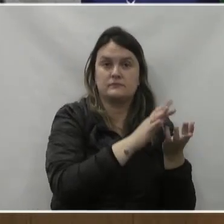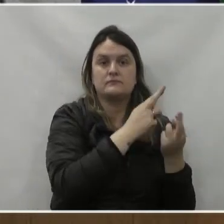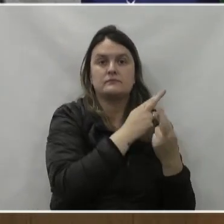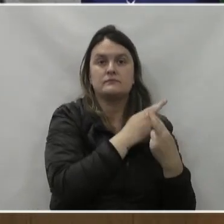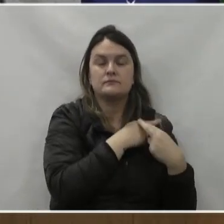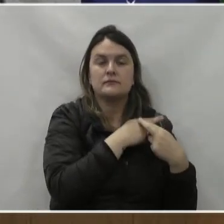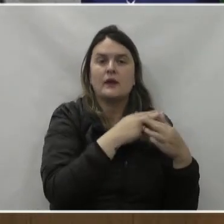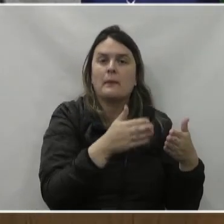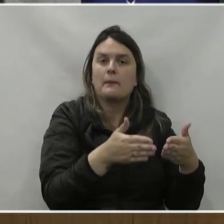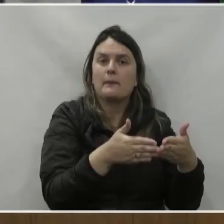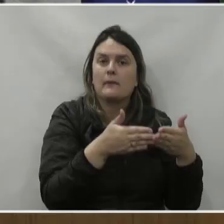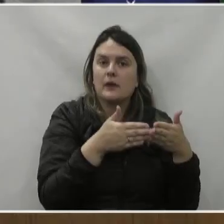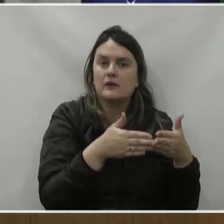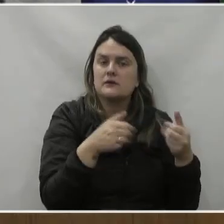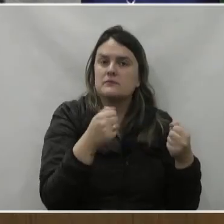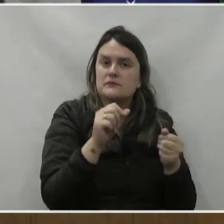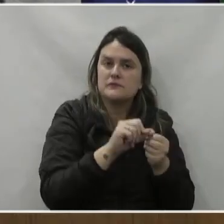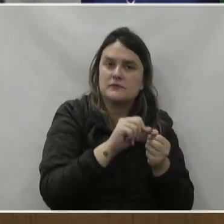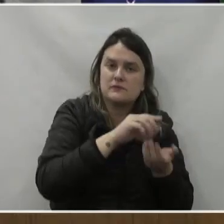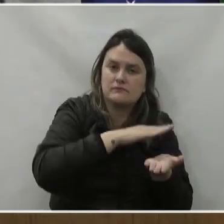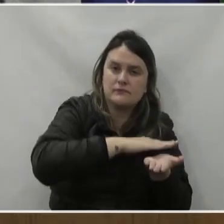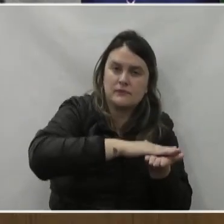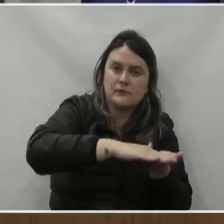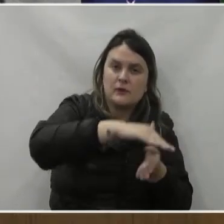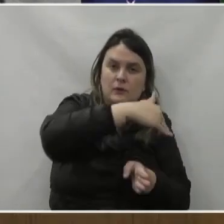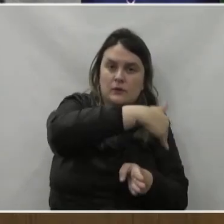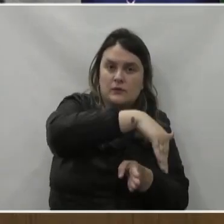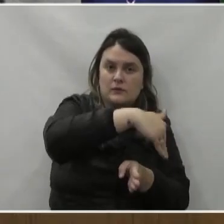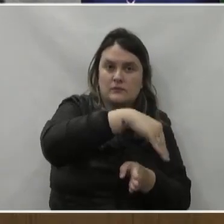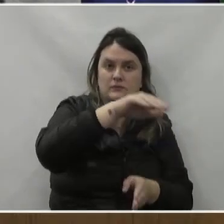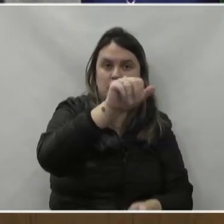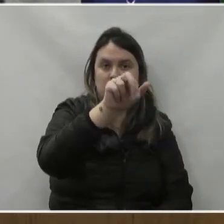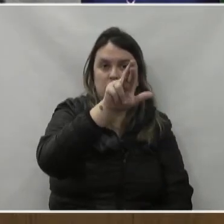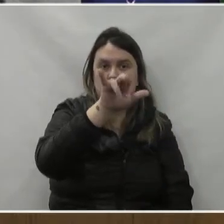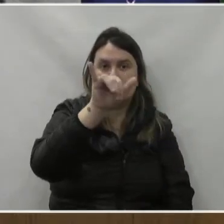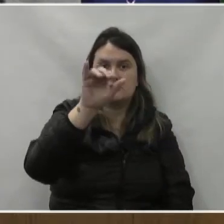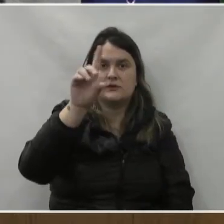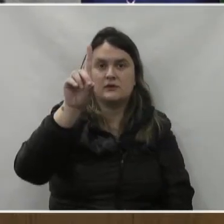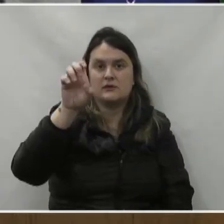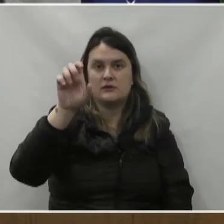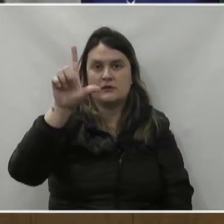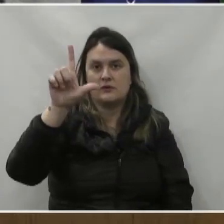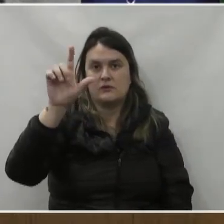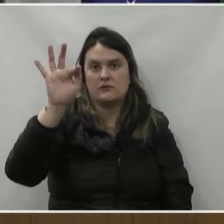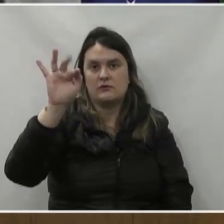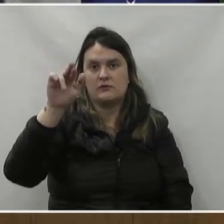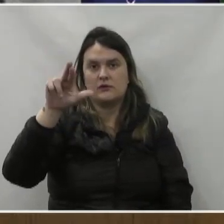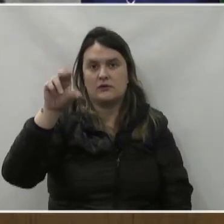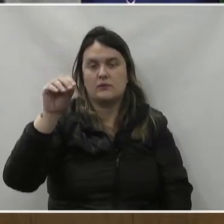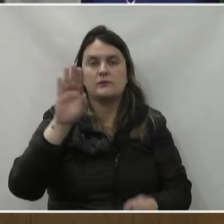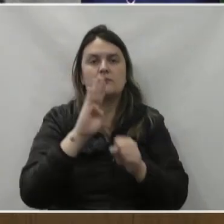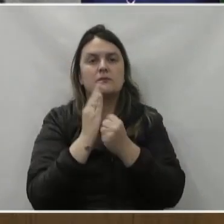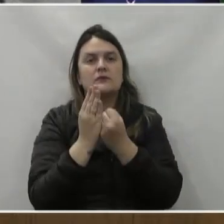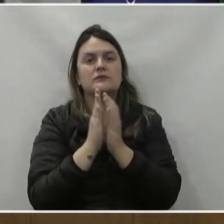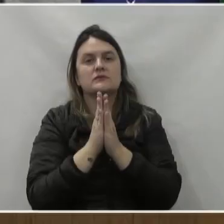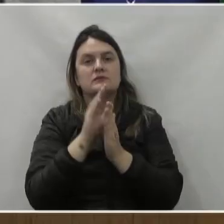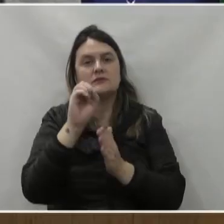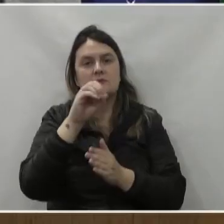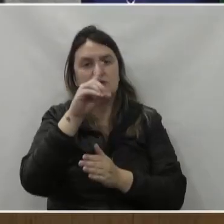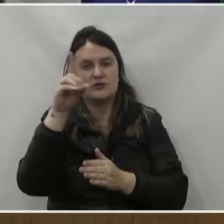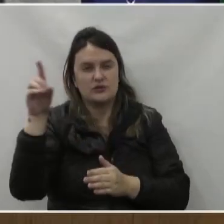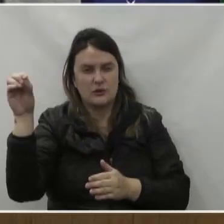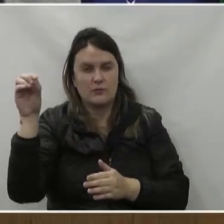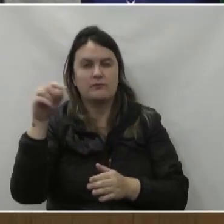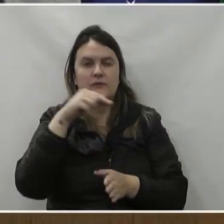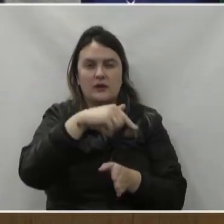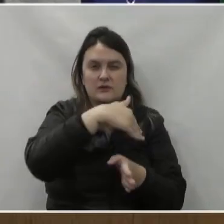competente, solicita-se a pavimentação asfáltica da rua Ari Delfino, bairro São Sebastião. Justificativa.